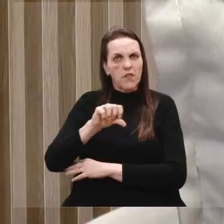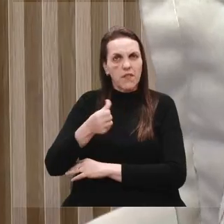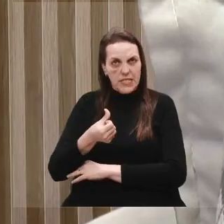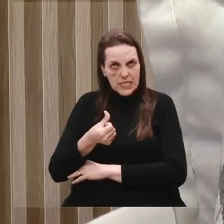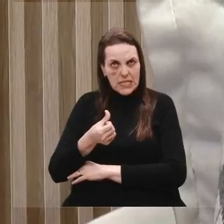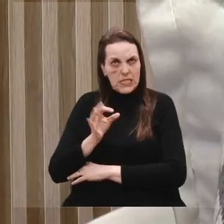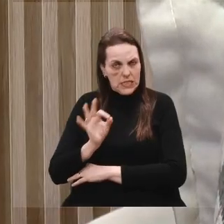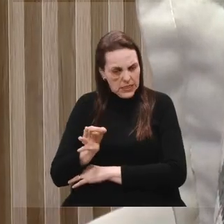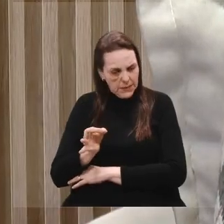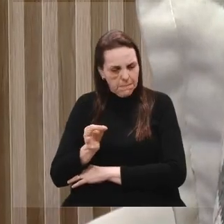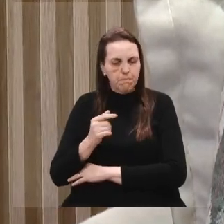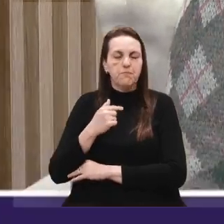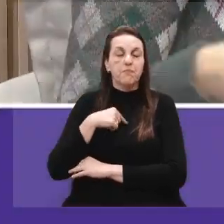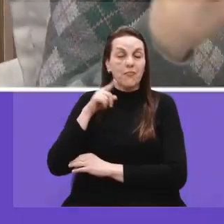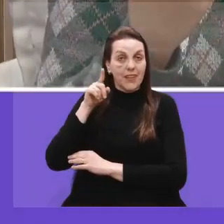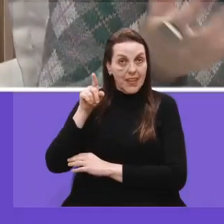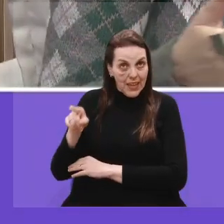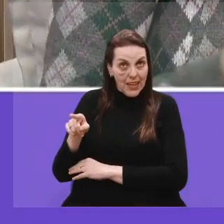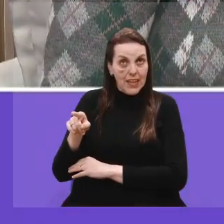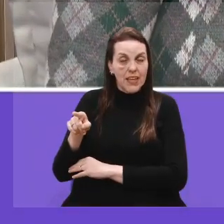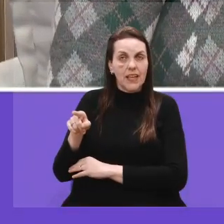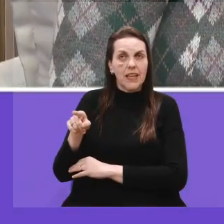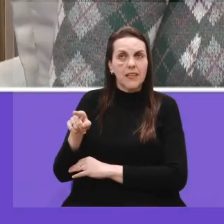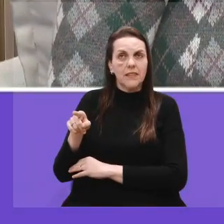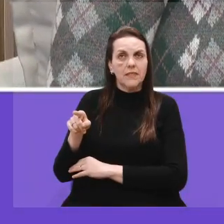96. Ele era